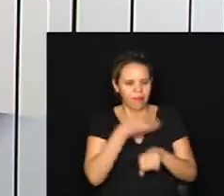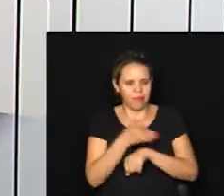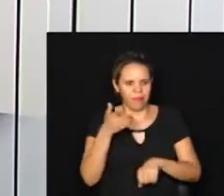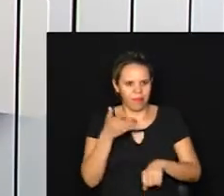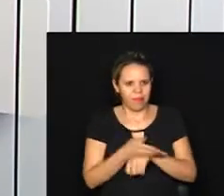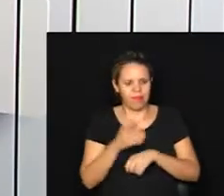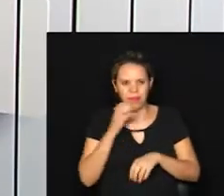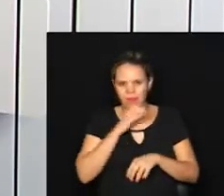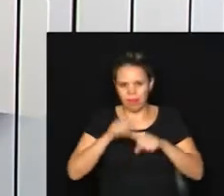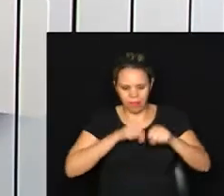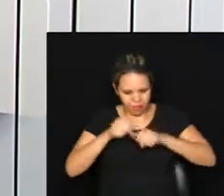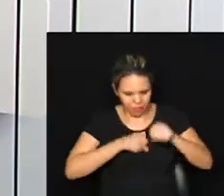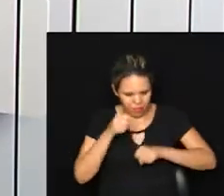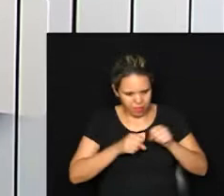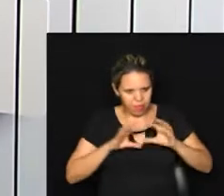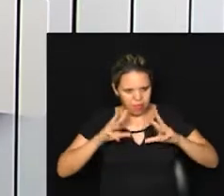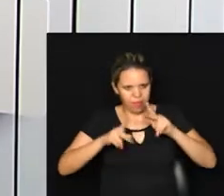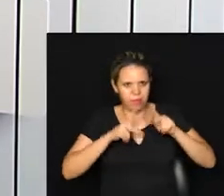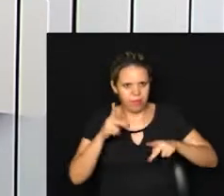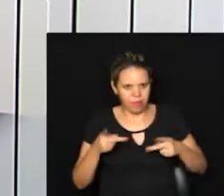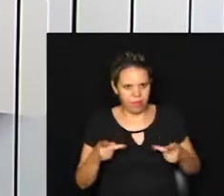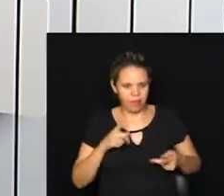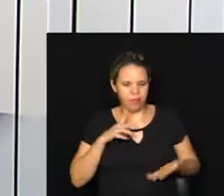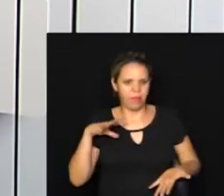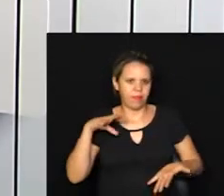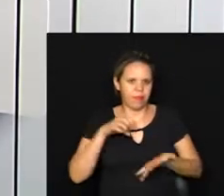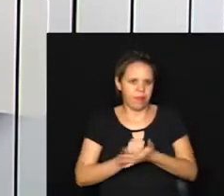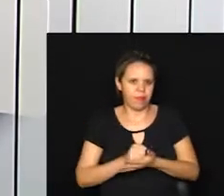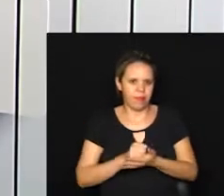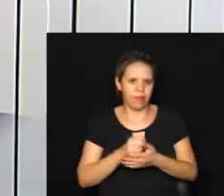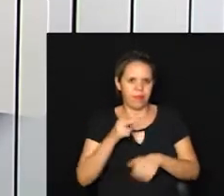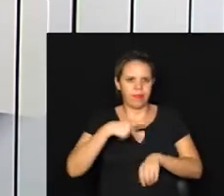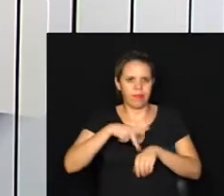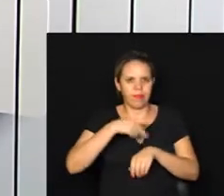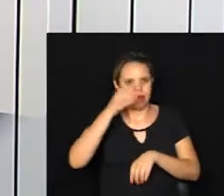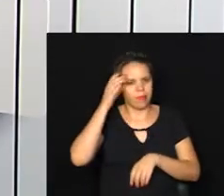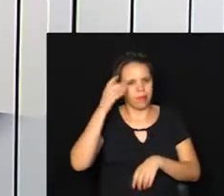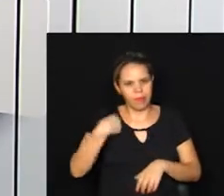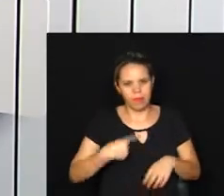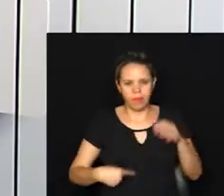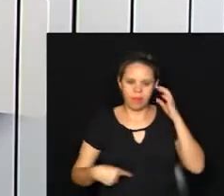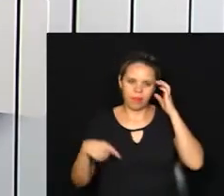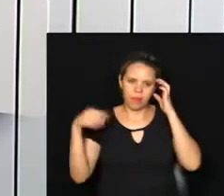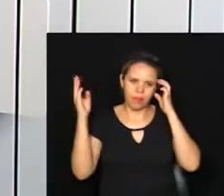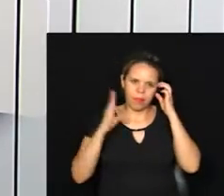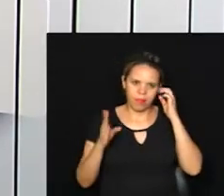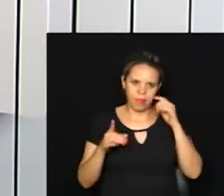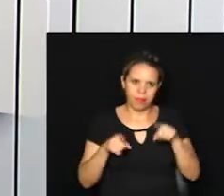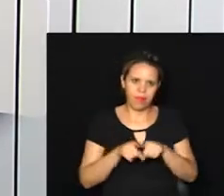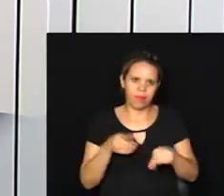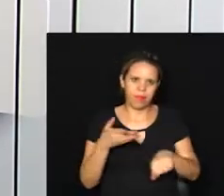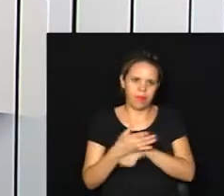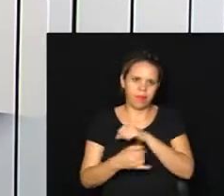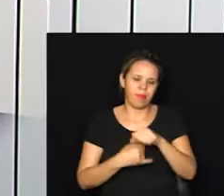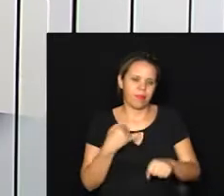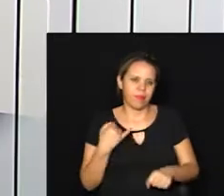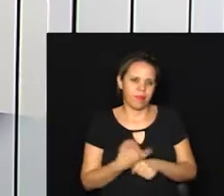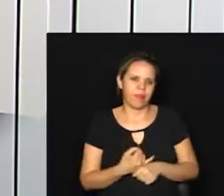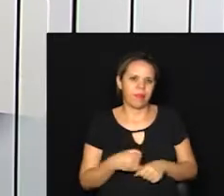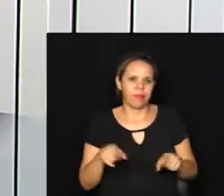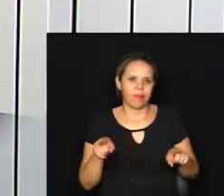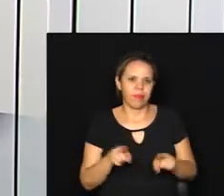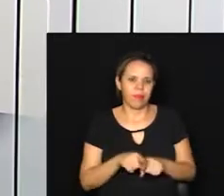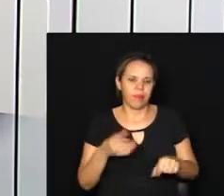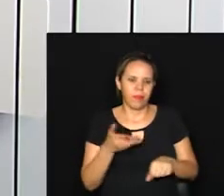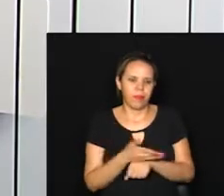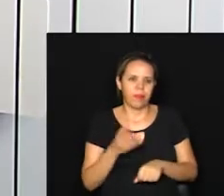dessa corrida. Todo o mundo, né? Tem inscrições pela China, pela Rússia, e aqui no Brasil você pode entrar no site e também